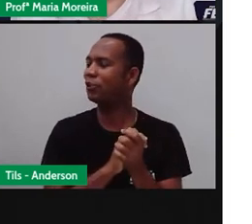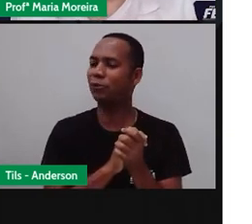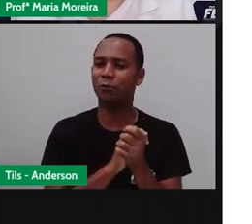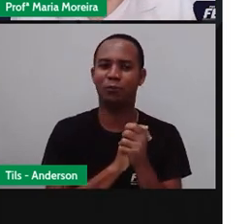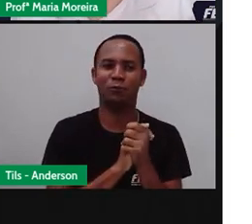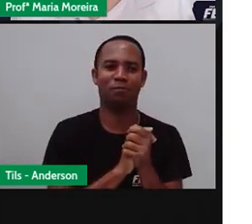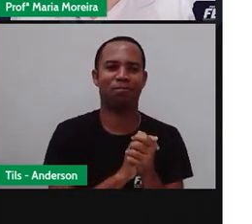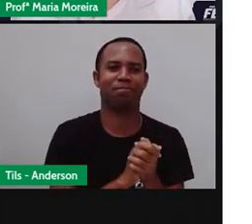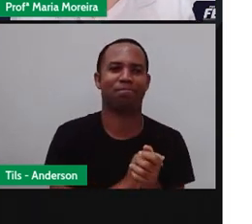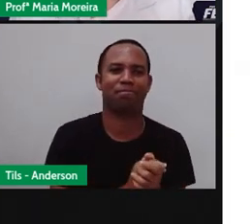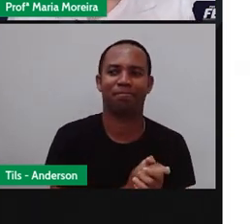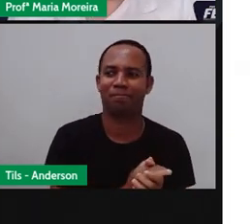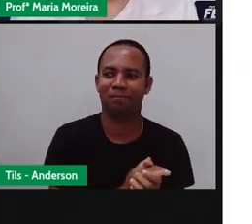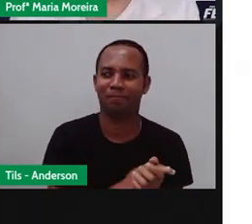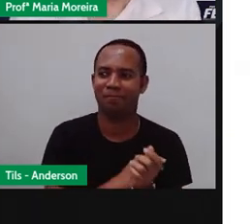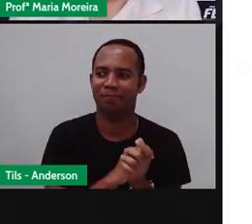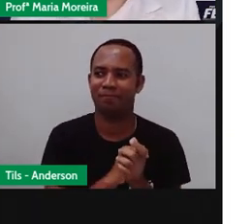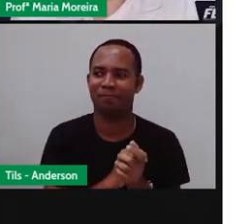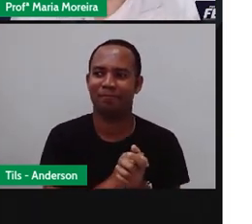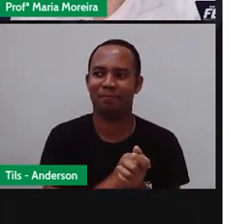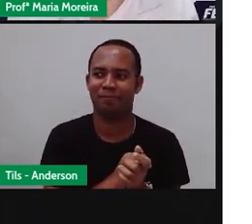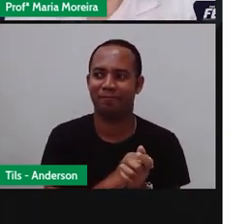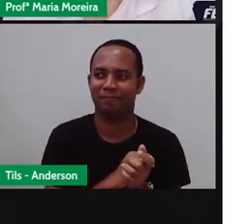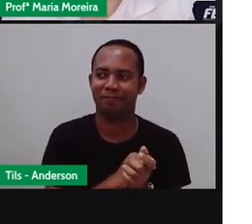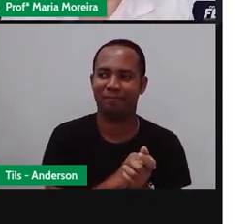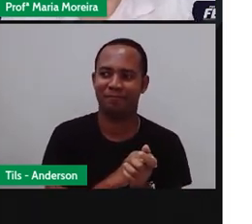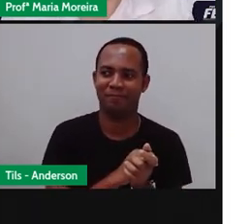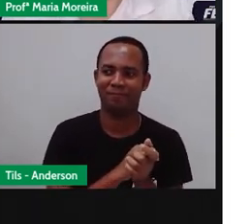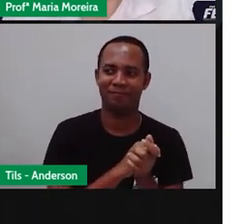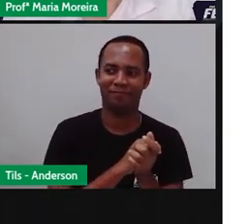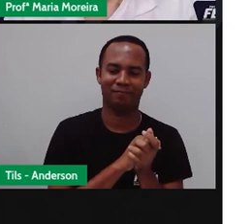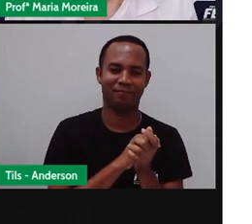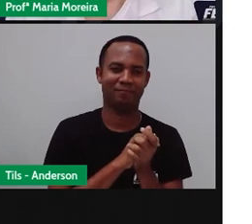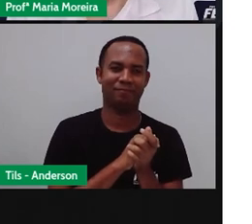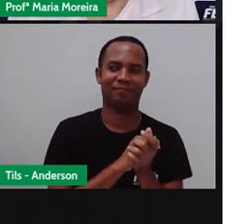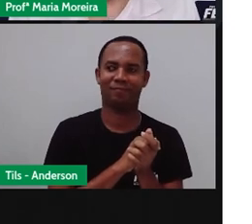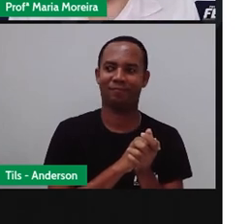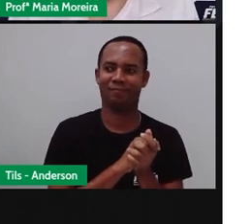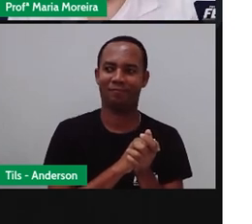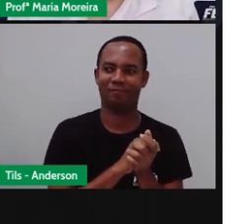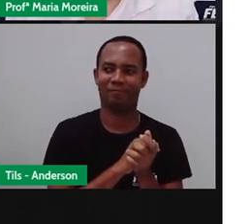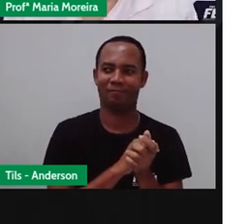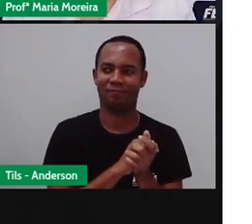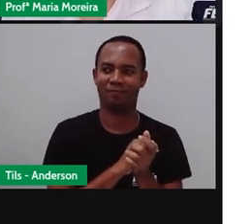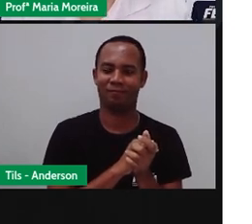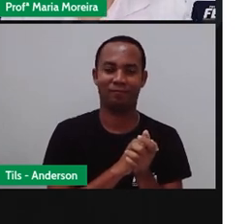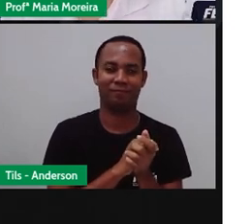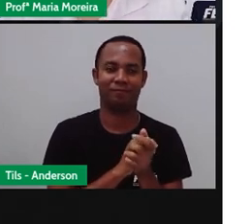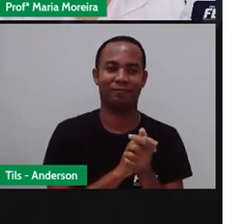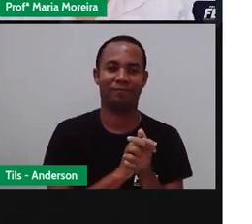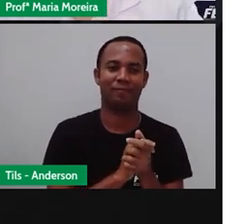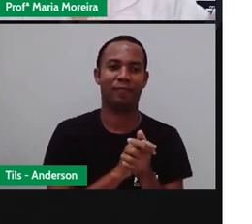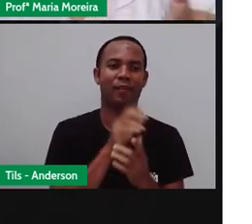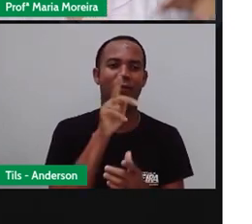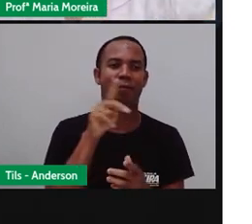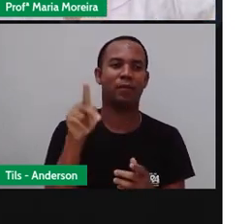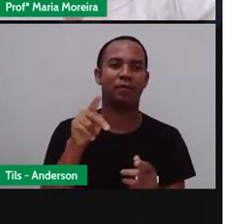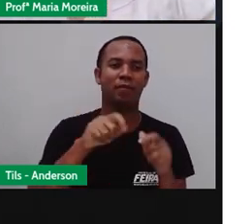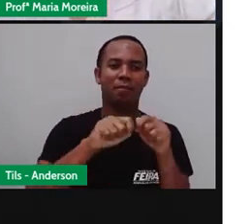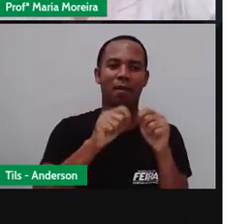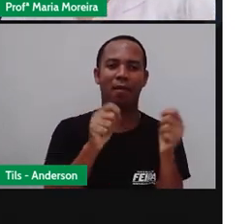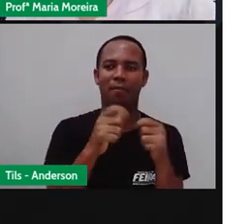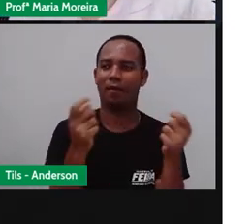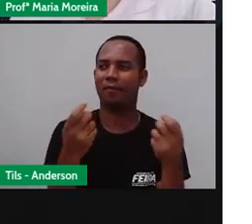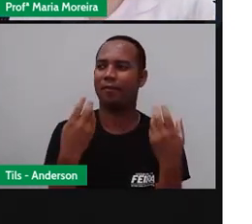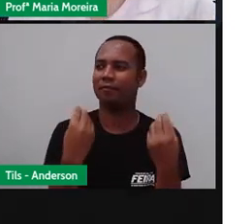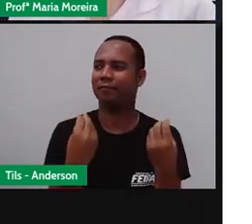aqui o estúdio no momento dos beijos. Ela ficou assim um pouco acanhada, porque ela não pensou no quadro da NASA e agora ela quer